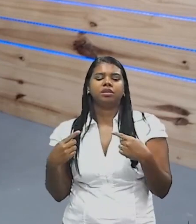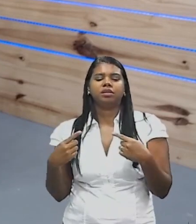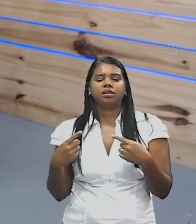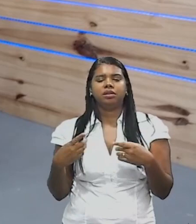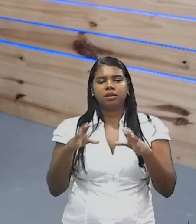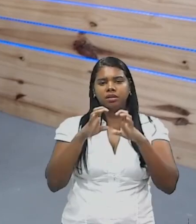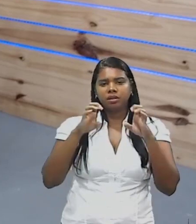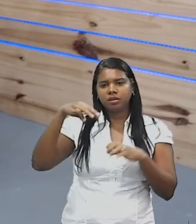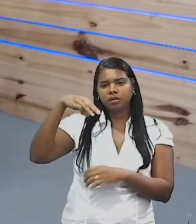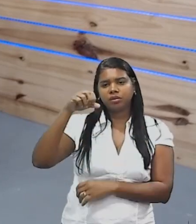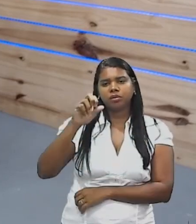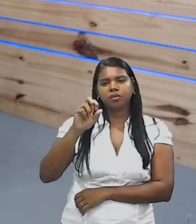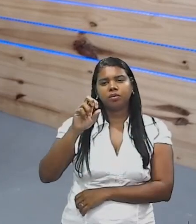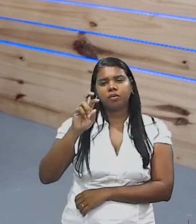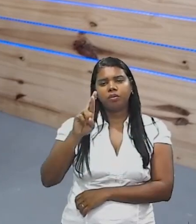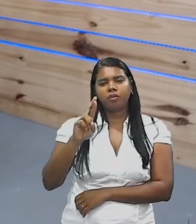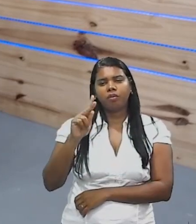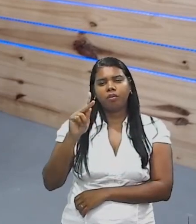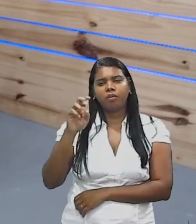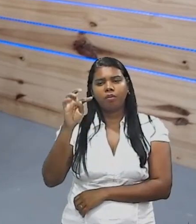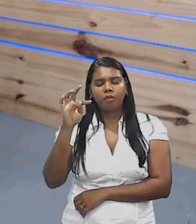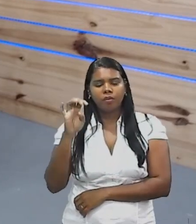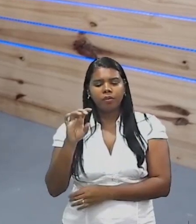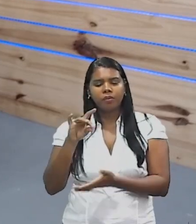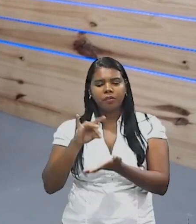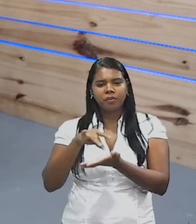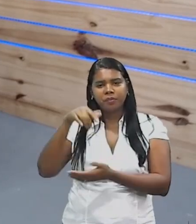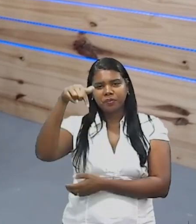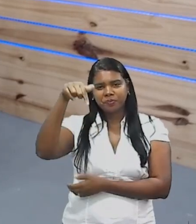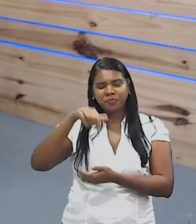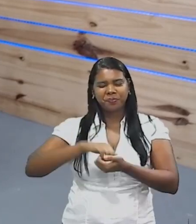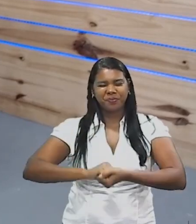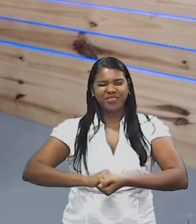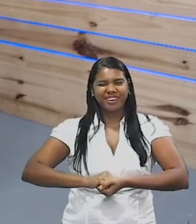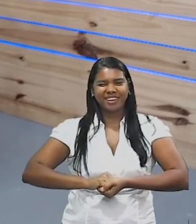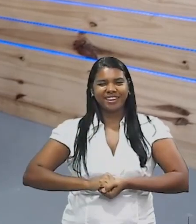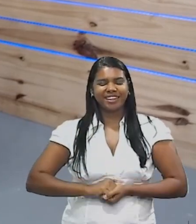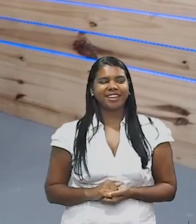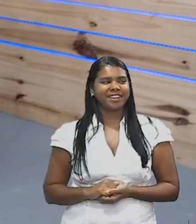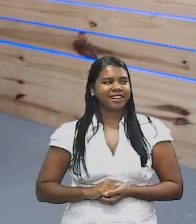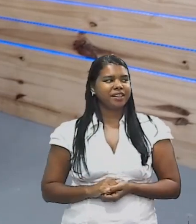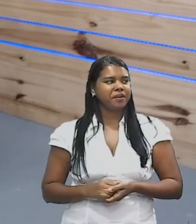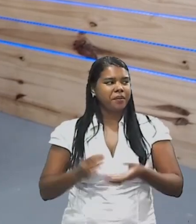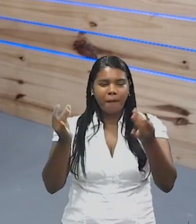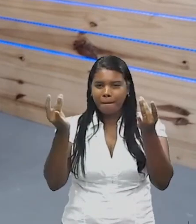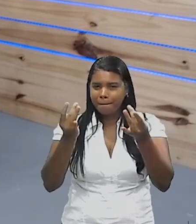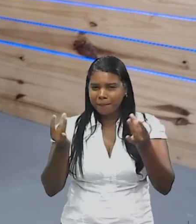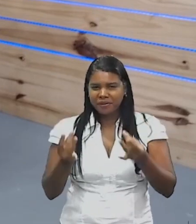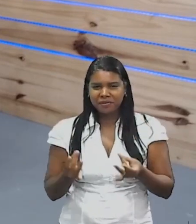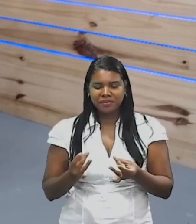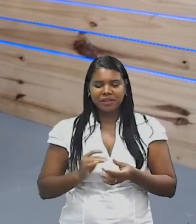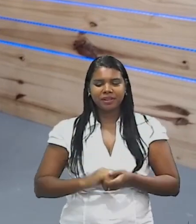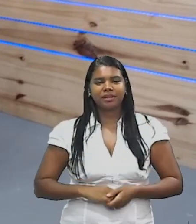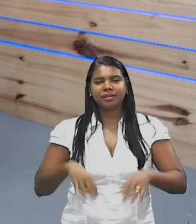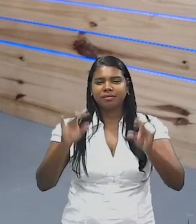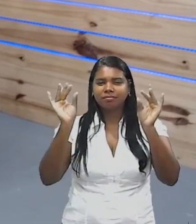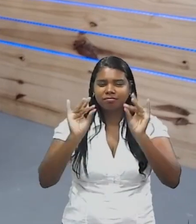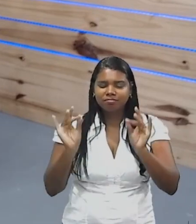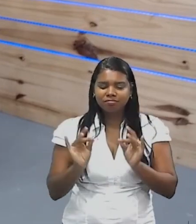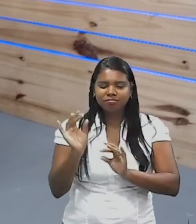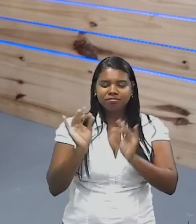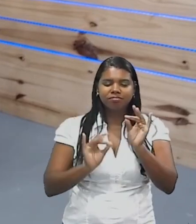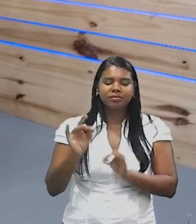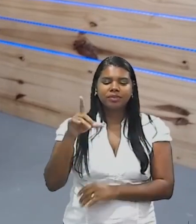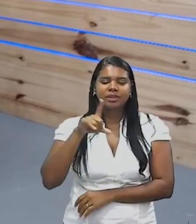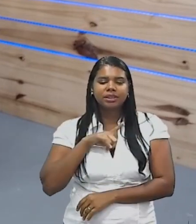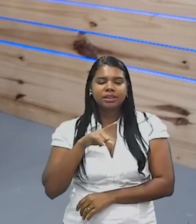marketing? Eu diria que os 7. Perfeito. Exatamente. Os 7, eles